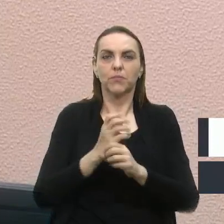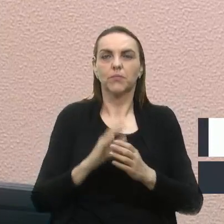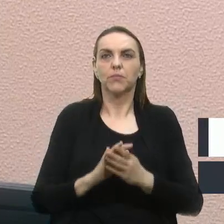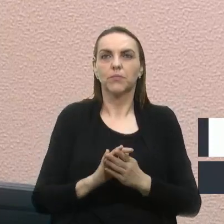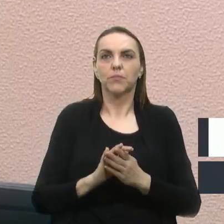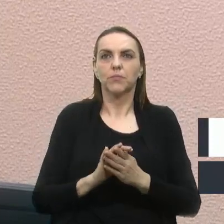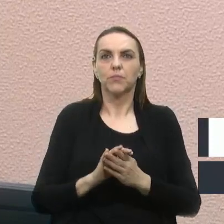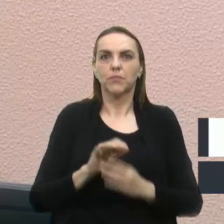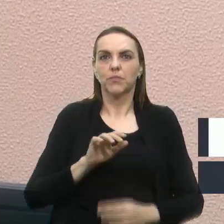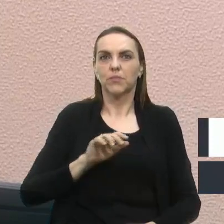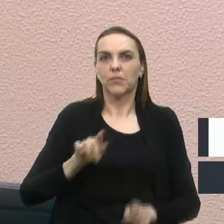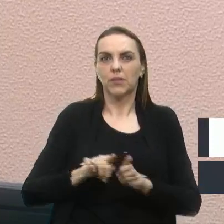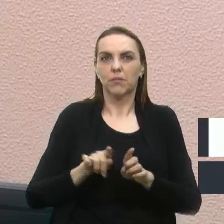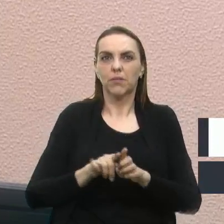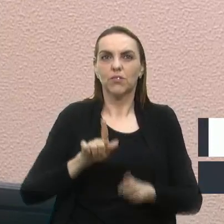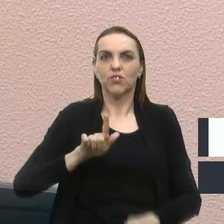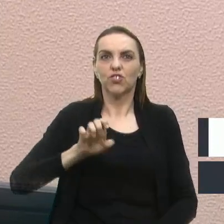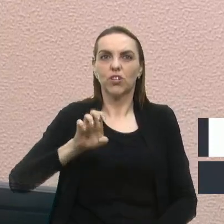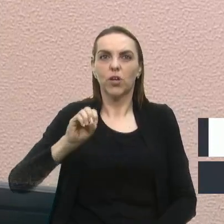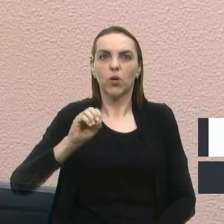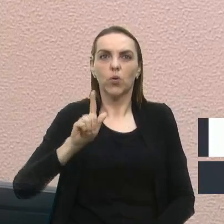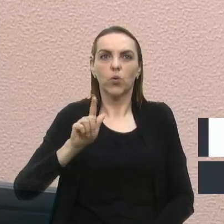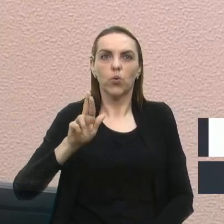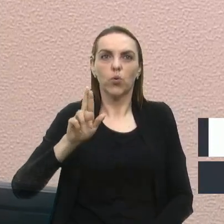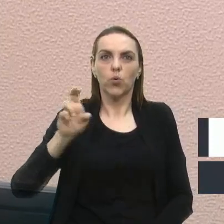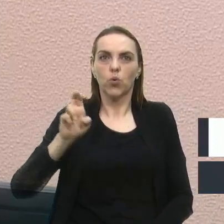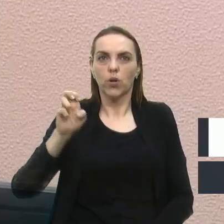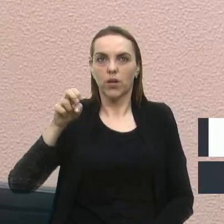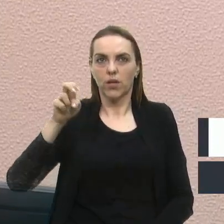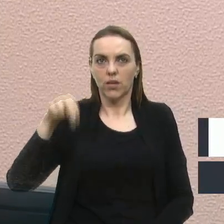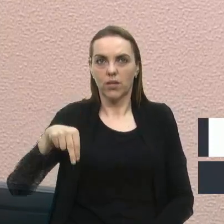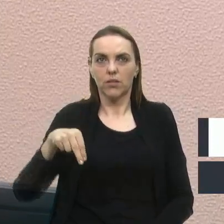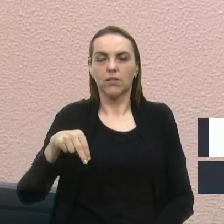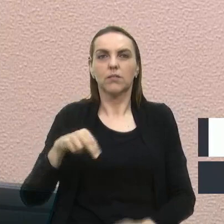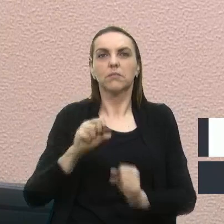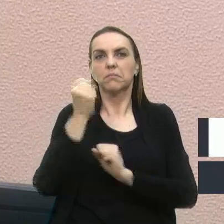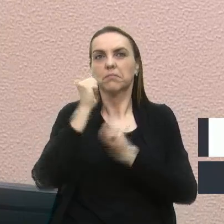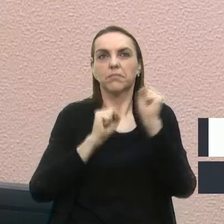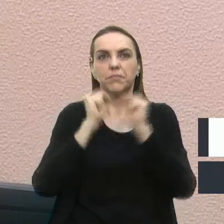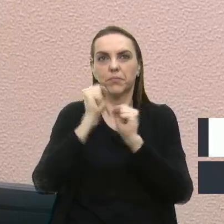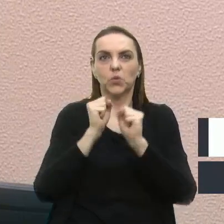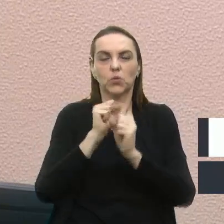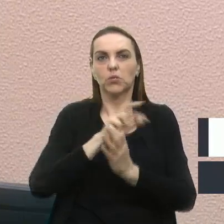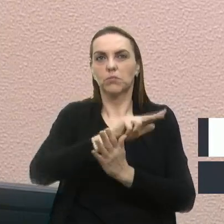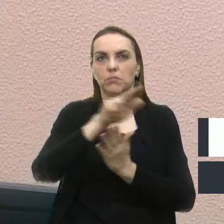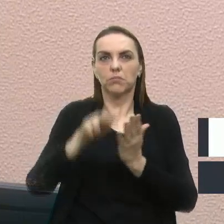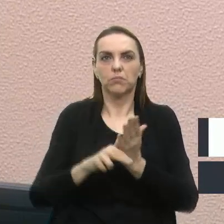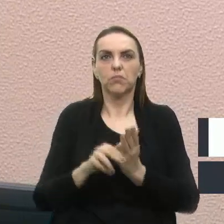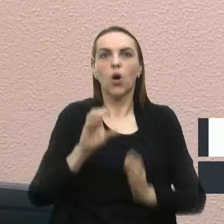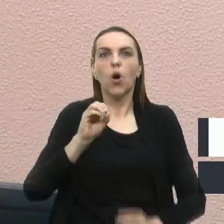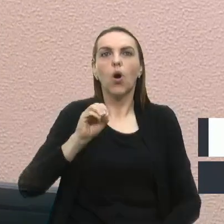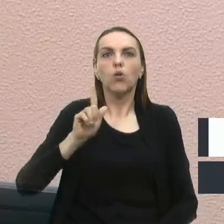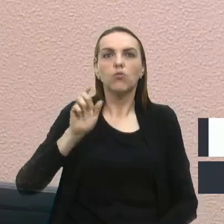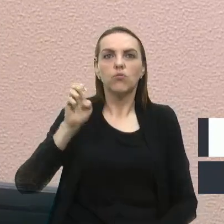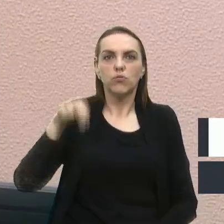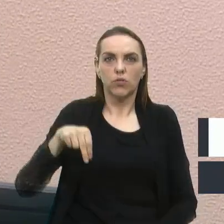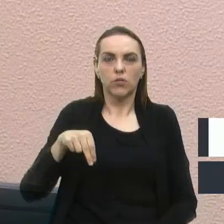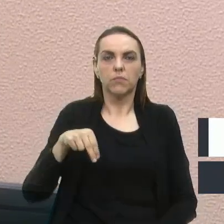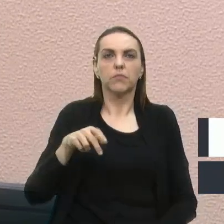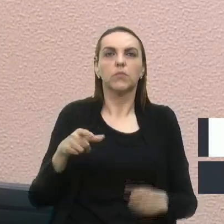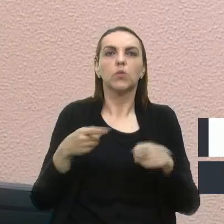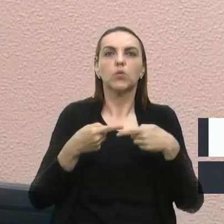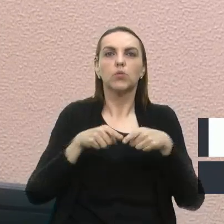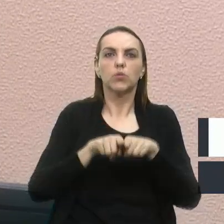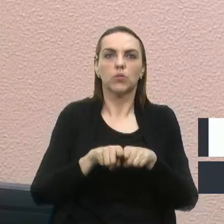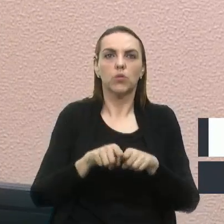Grain Indústria e Utilidades, nome fantasia Origin, na condição de sócio-diretor de